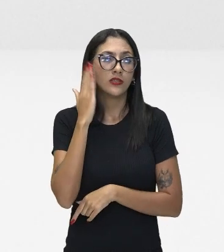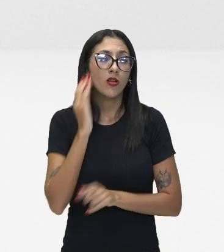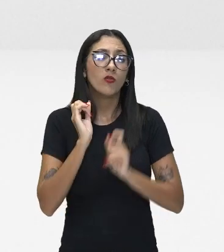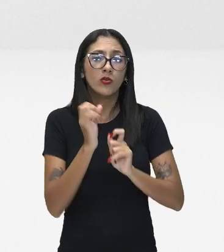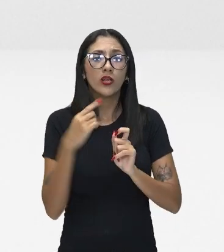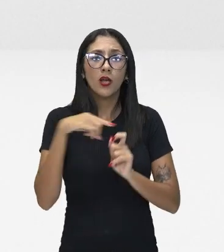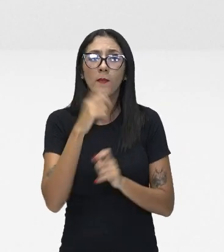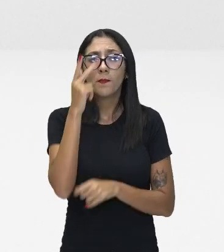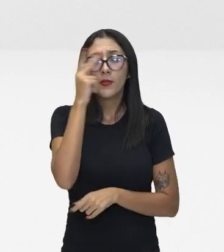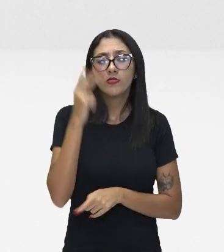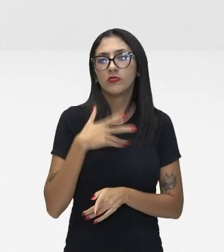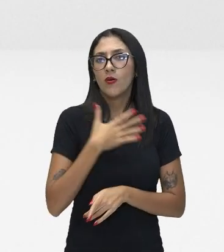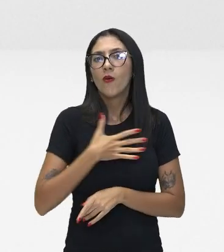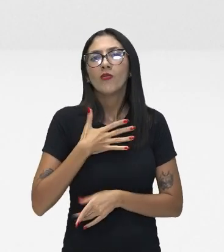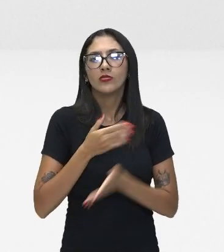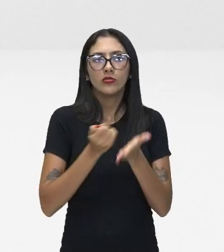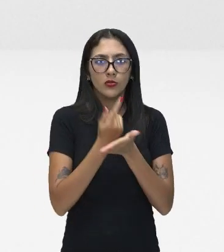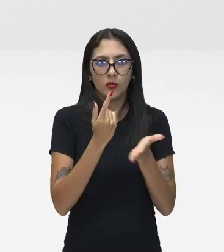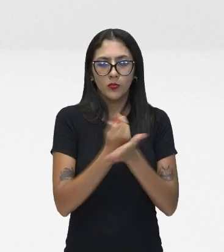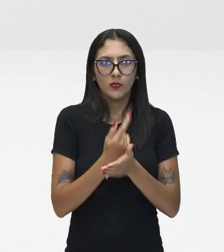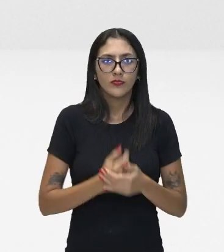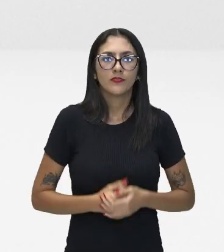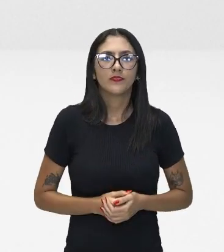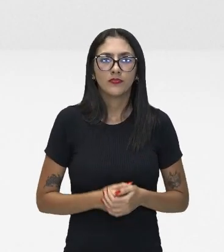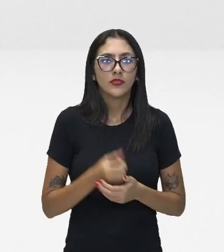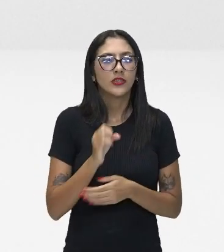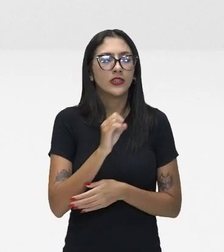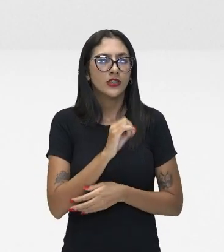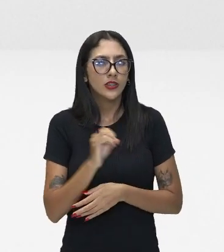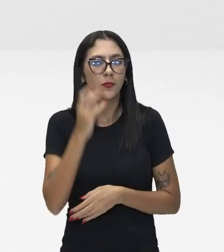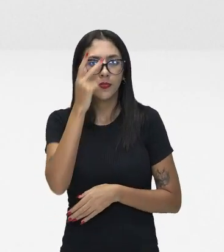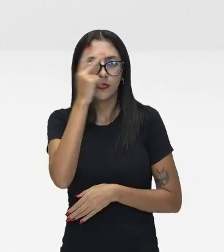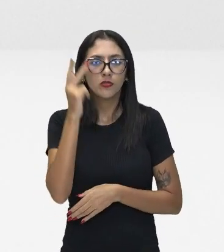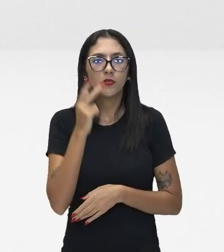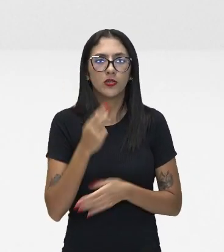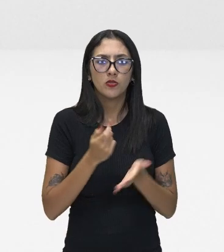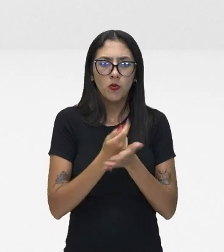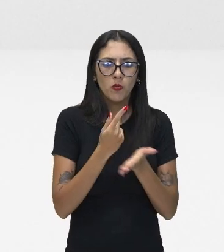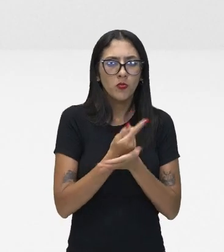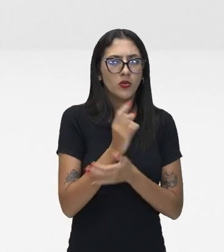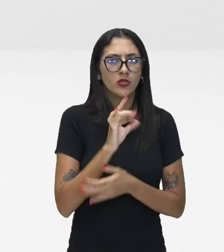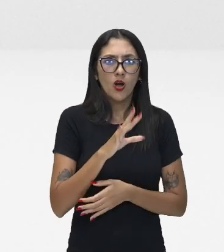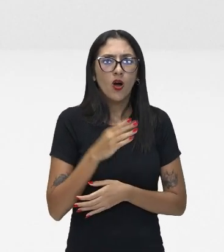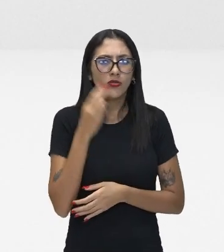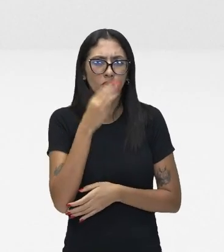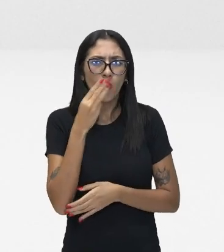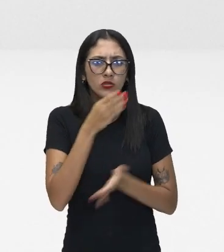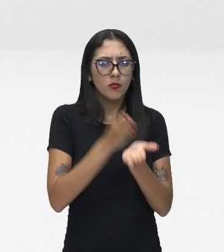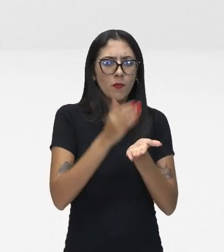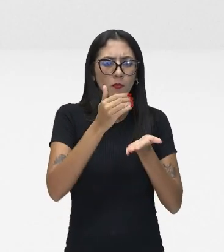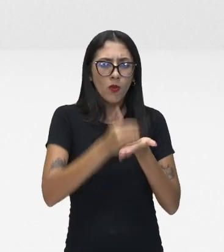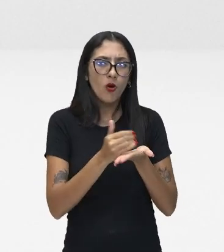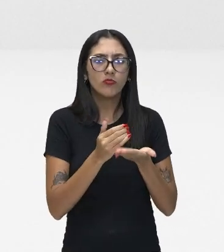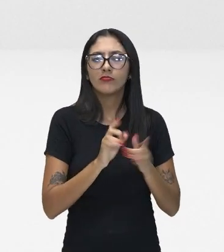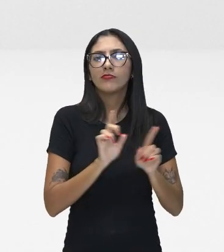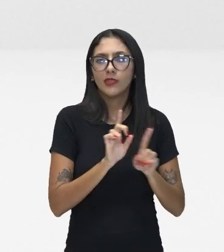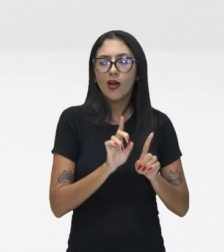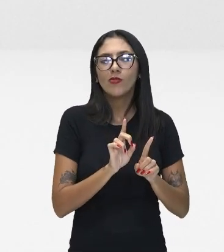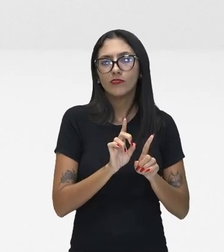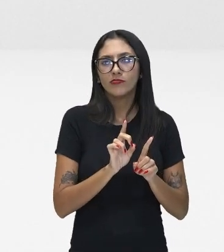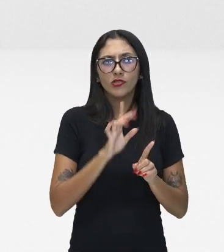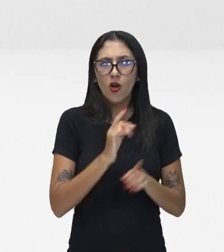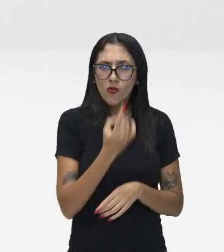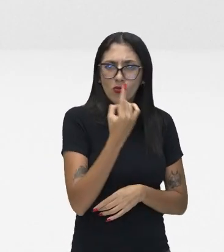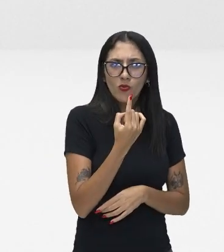pessoas procuram. Aí, se a maioria respondeu lá bolo, você vai fazer só bolo? Não, porque você precisa também